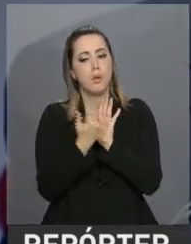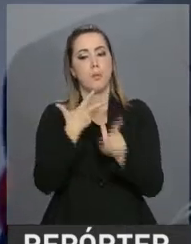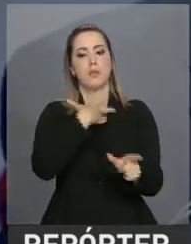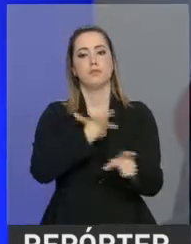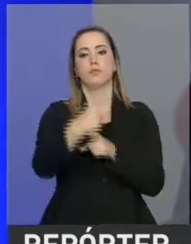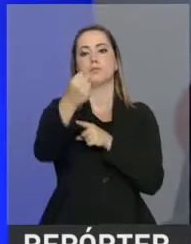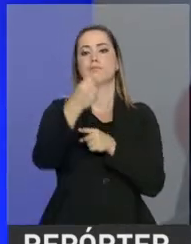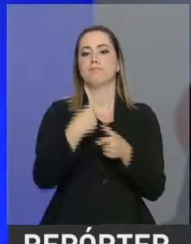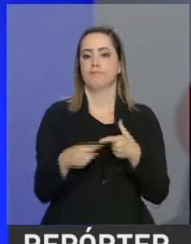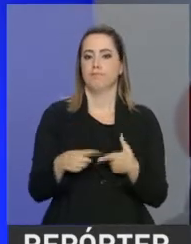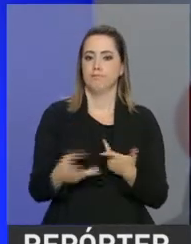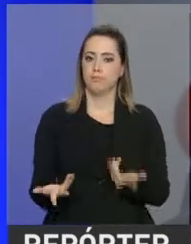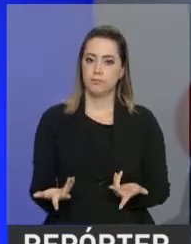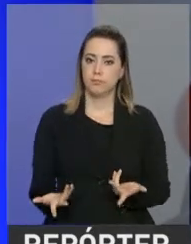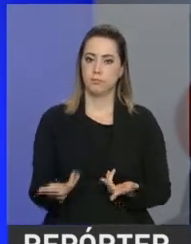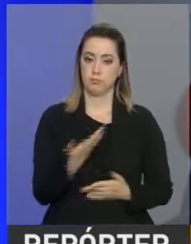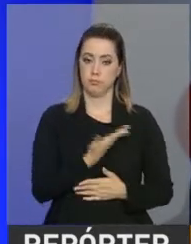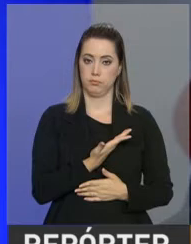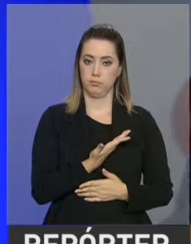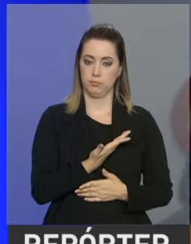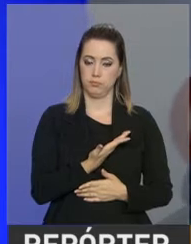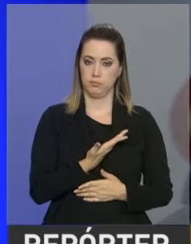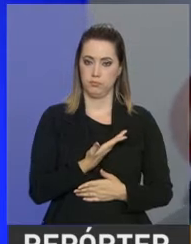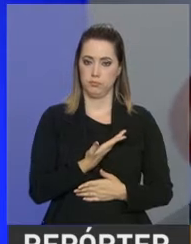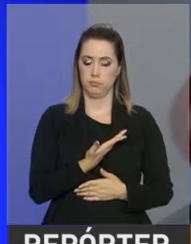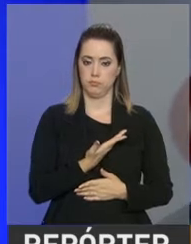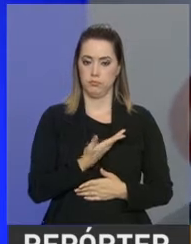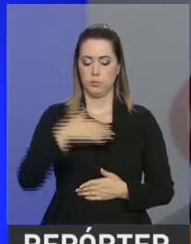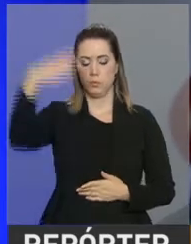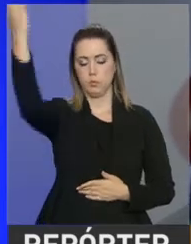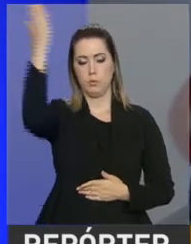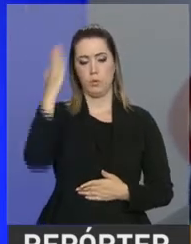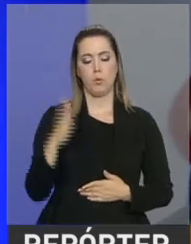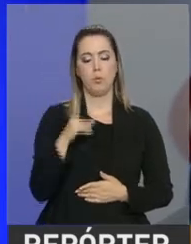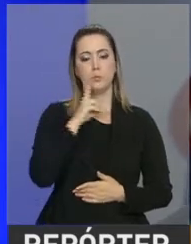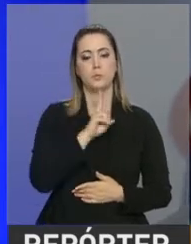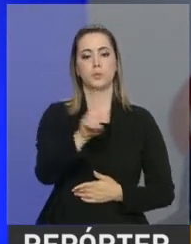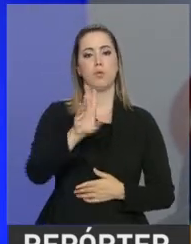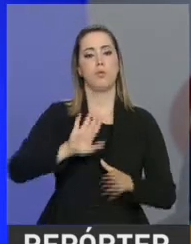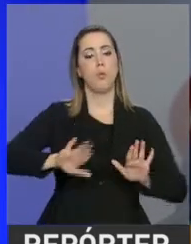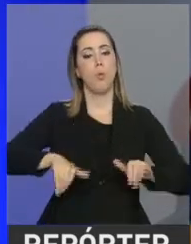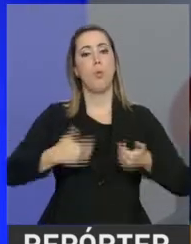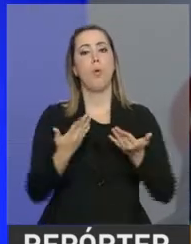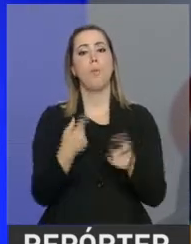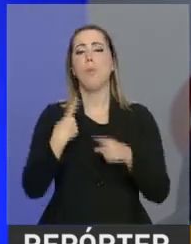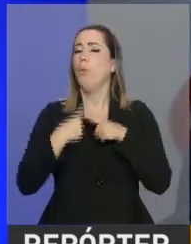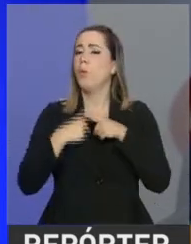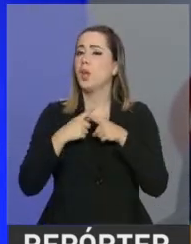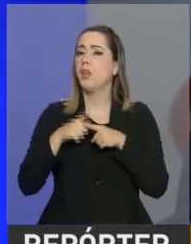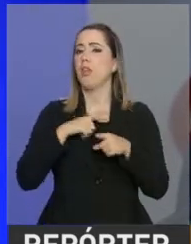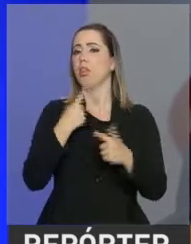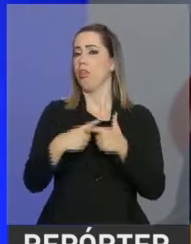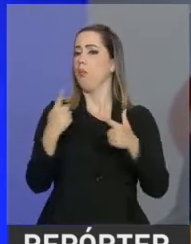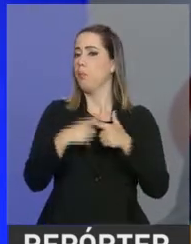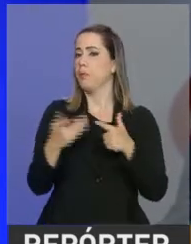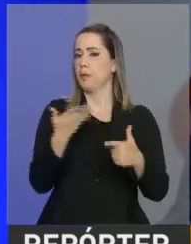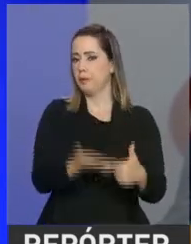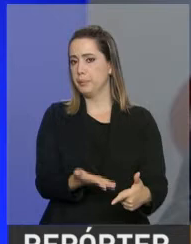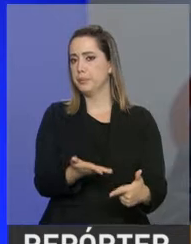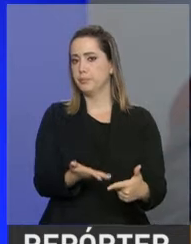a crise. O Brasil identificou as causas fundamentais dessa crise, que está relacionada